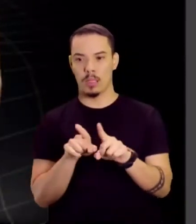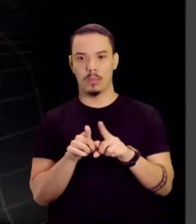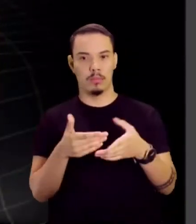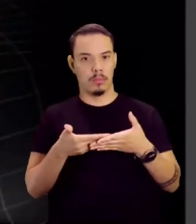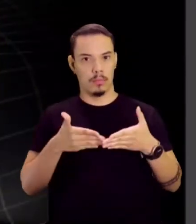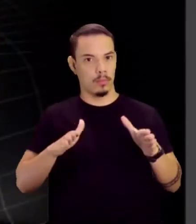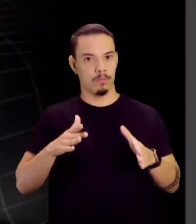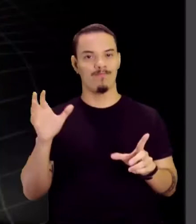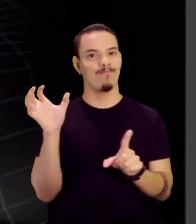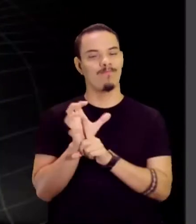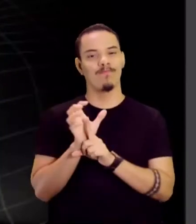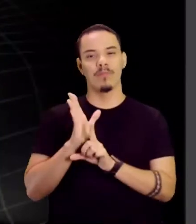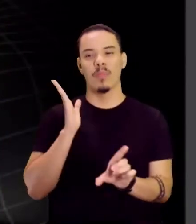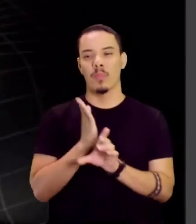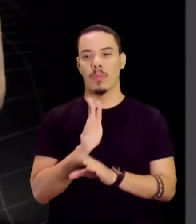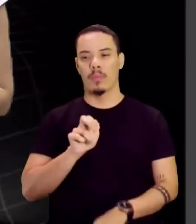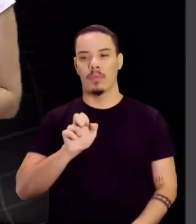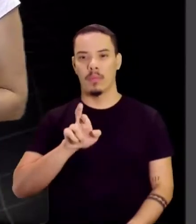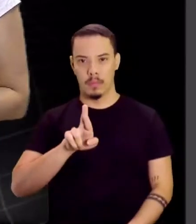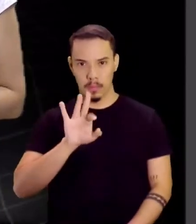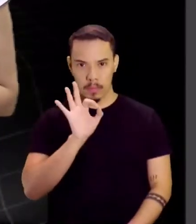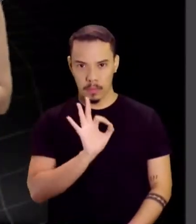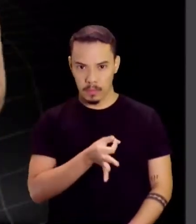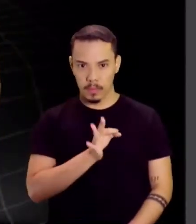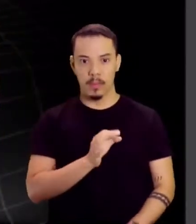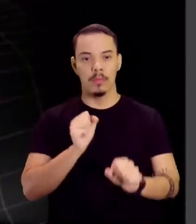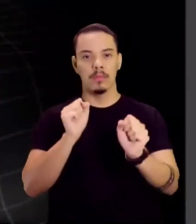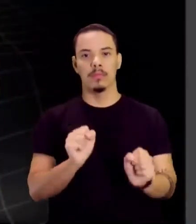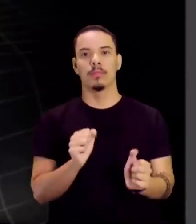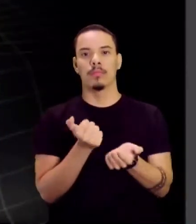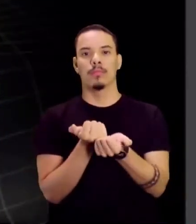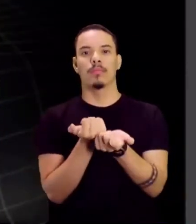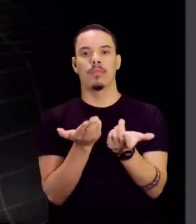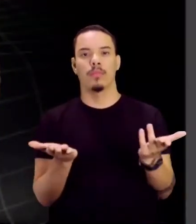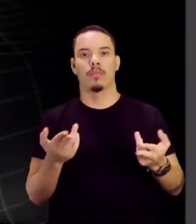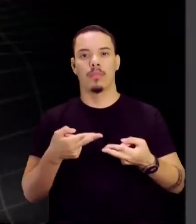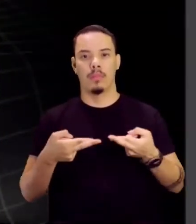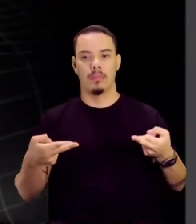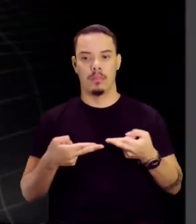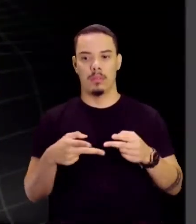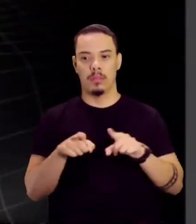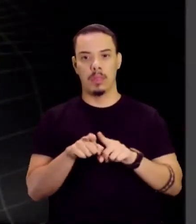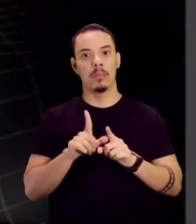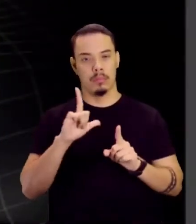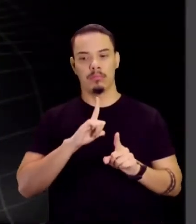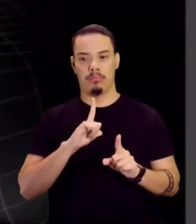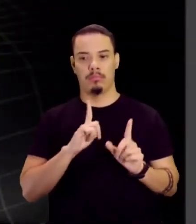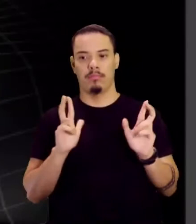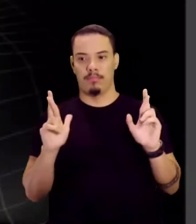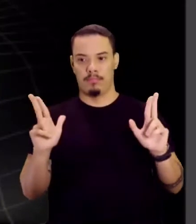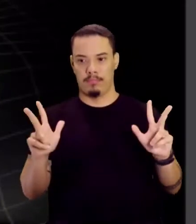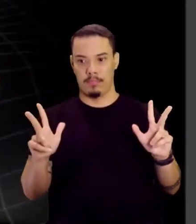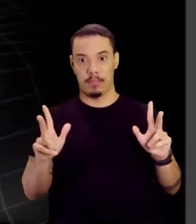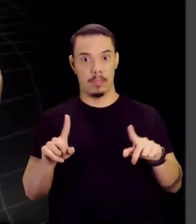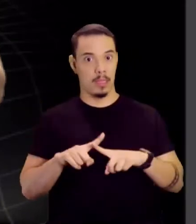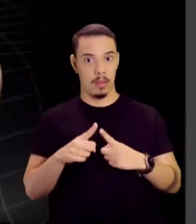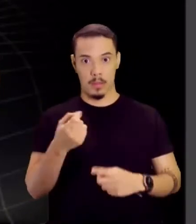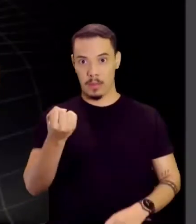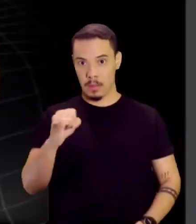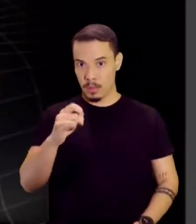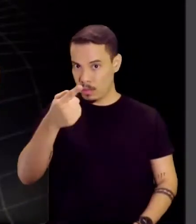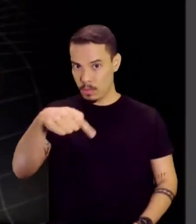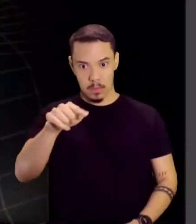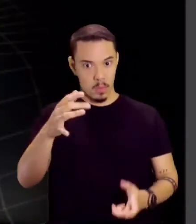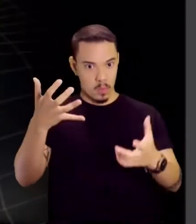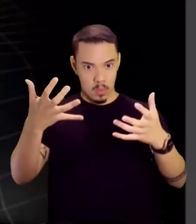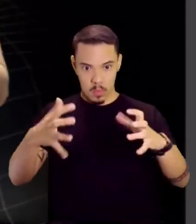Pode ter influência por causa do ar, né? Isso. O ar pode oferecer resistência nesse caso e ter uma diferença. Agora, se você não quer a resistência